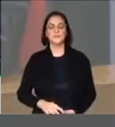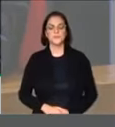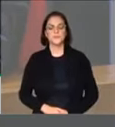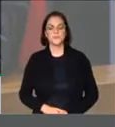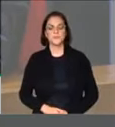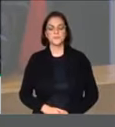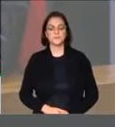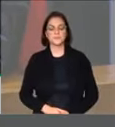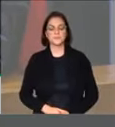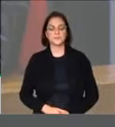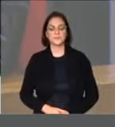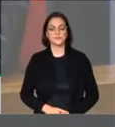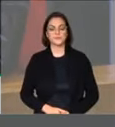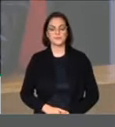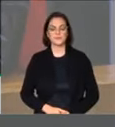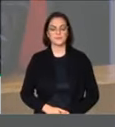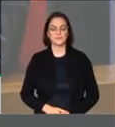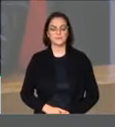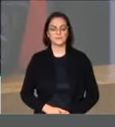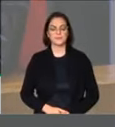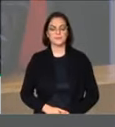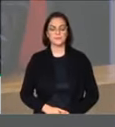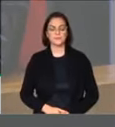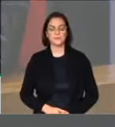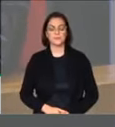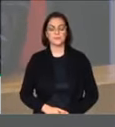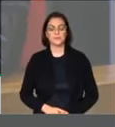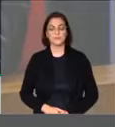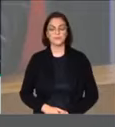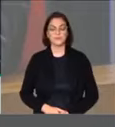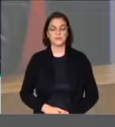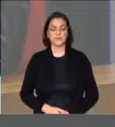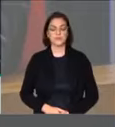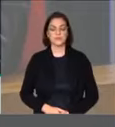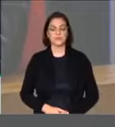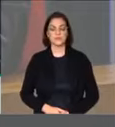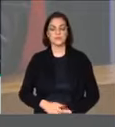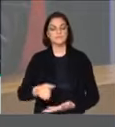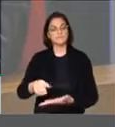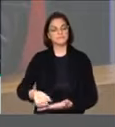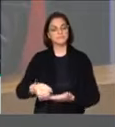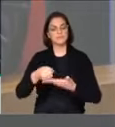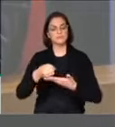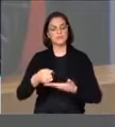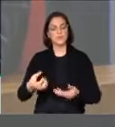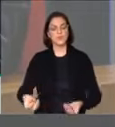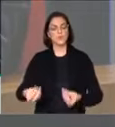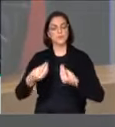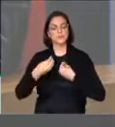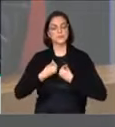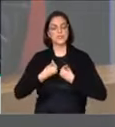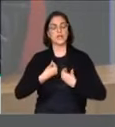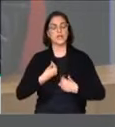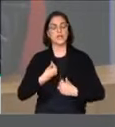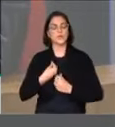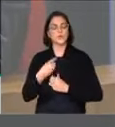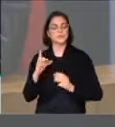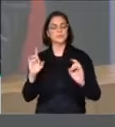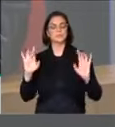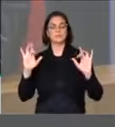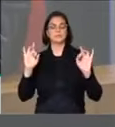LGBTQI+, deste país, por ter nos dado a honra de